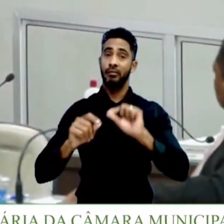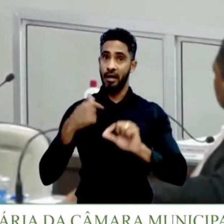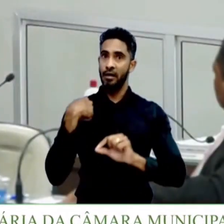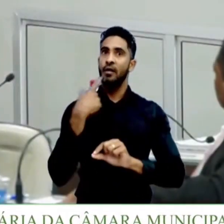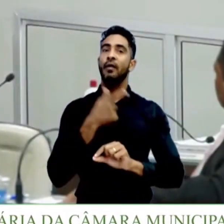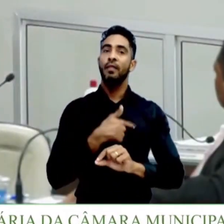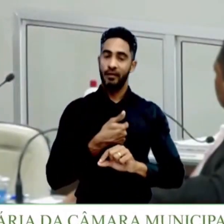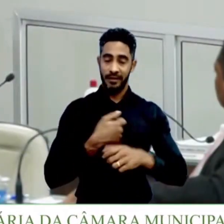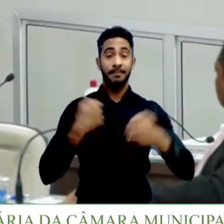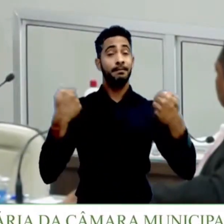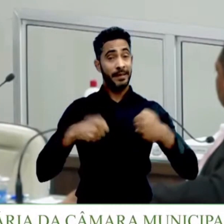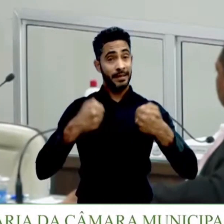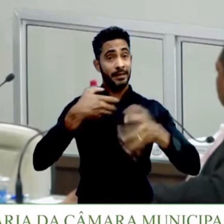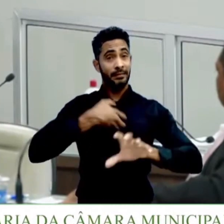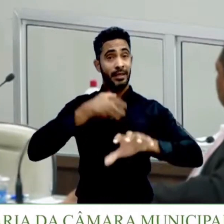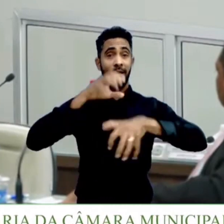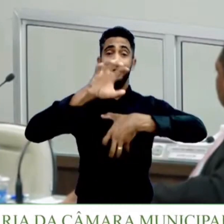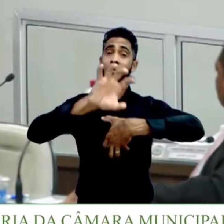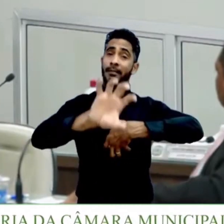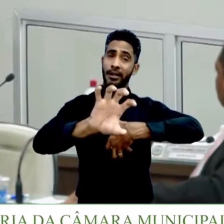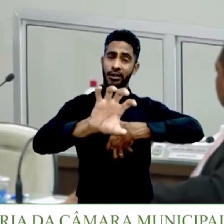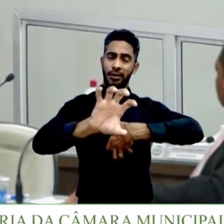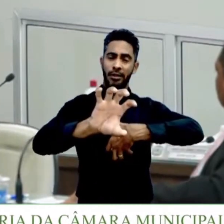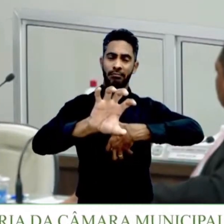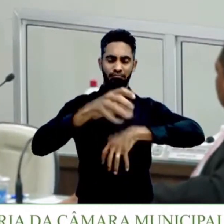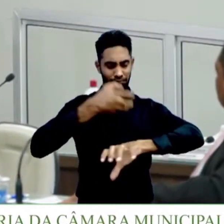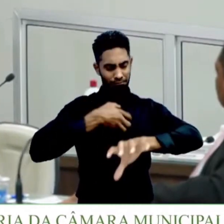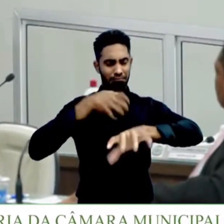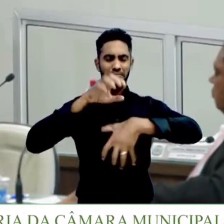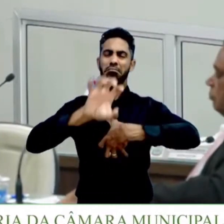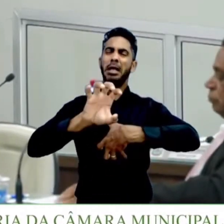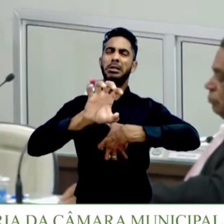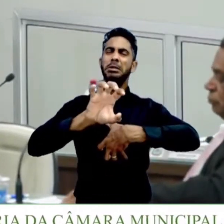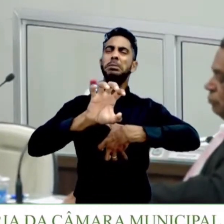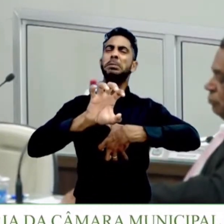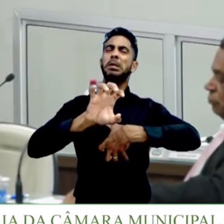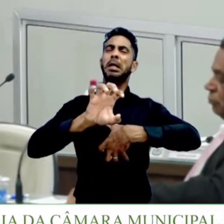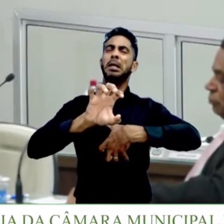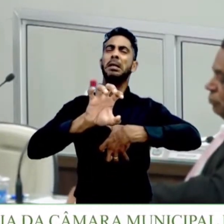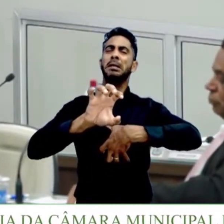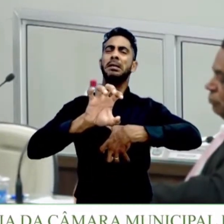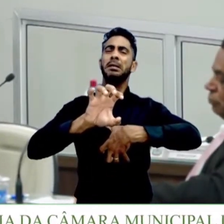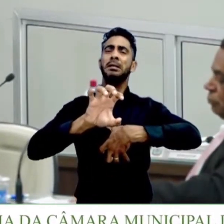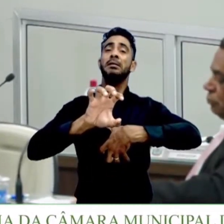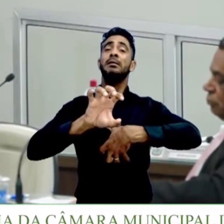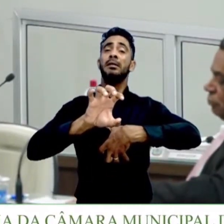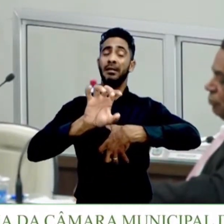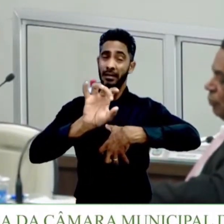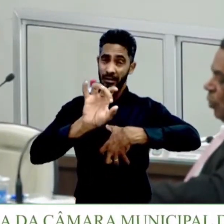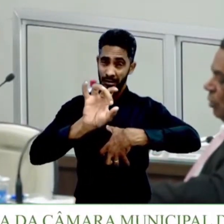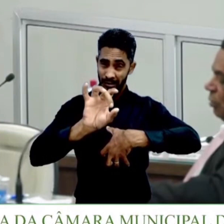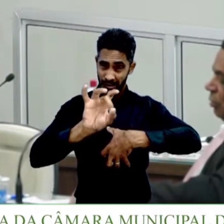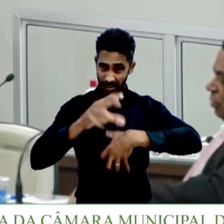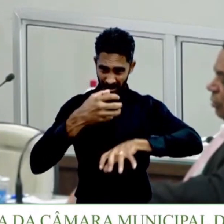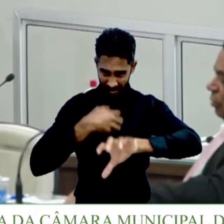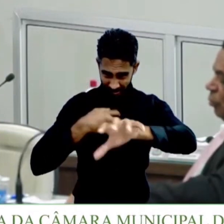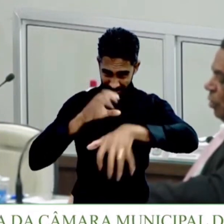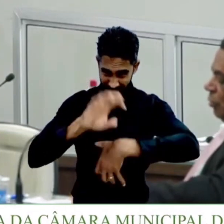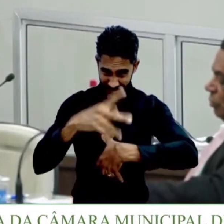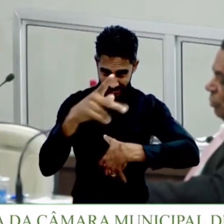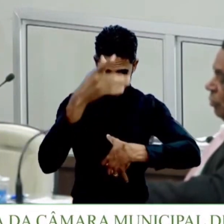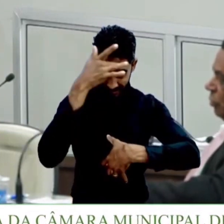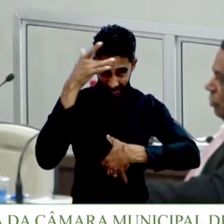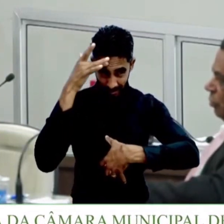ter empatia, mas a empatia que nós devemos ter não é se colocar no lugar do